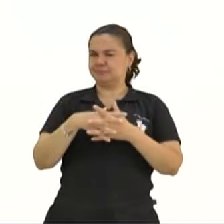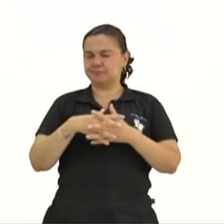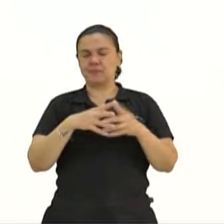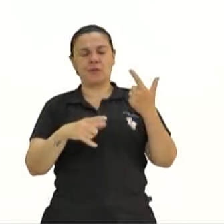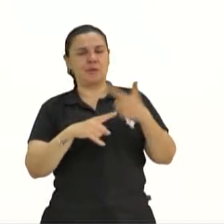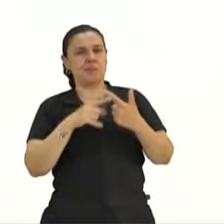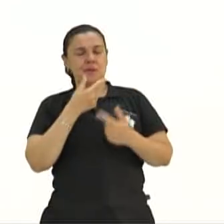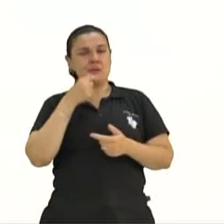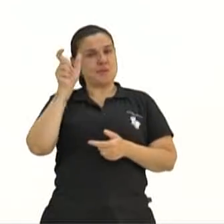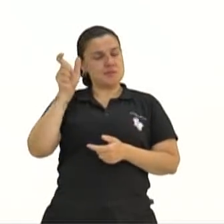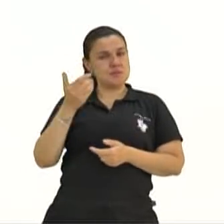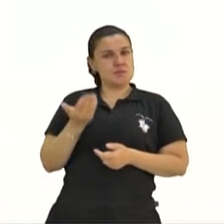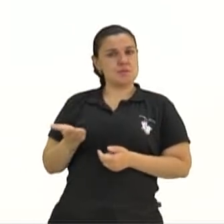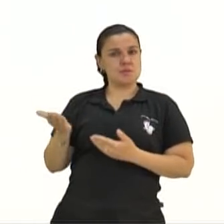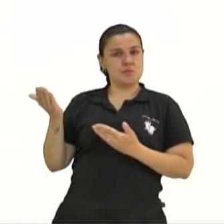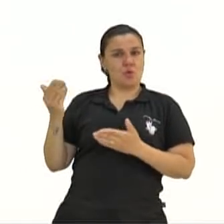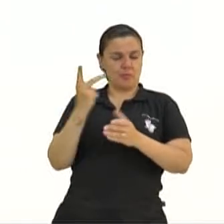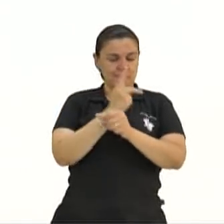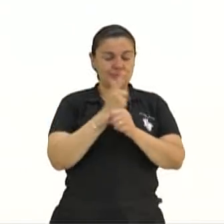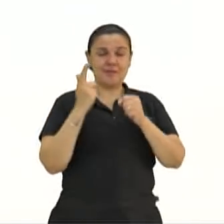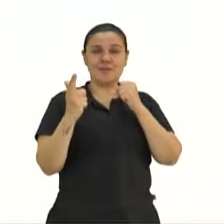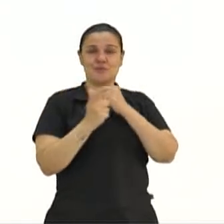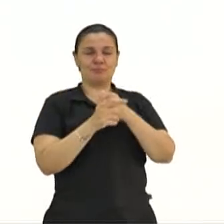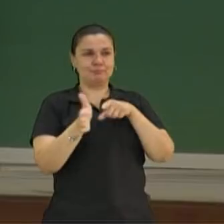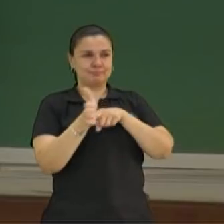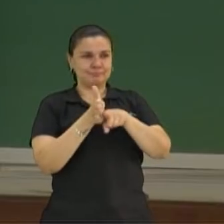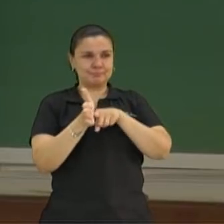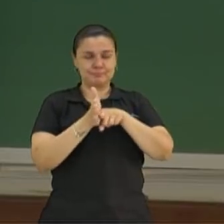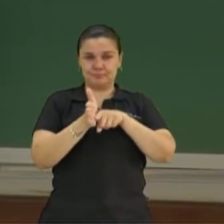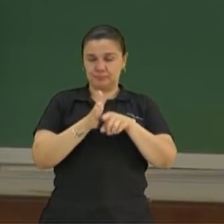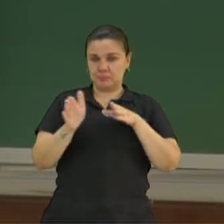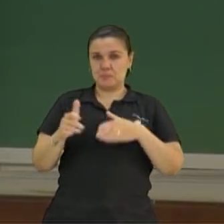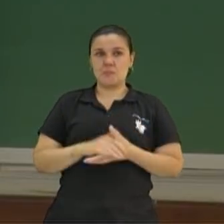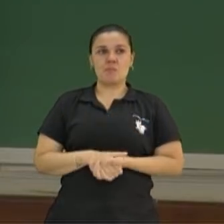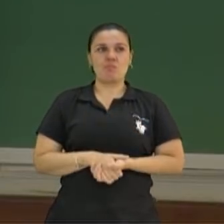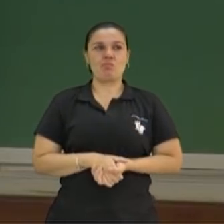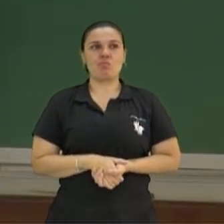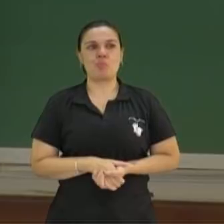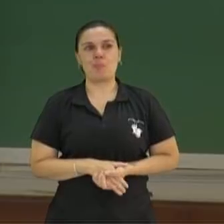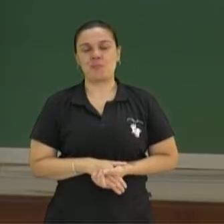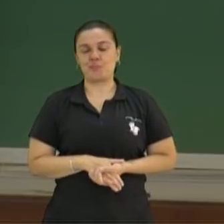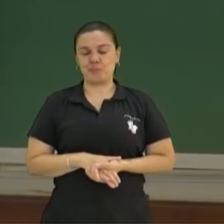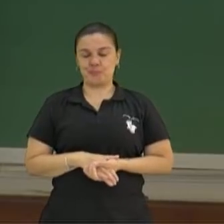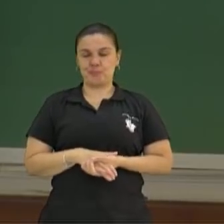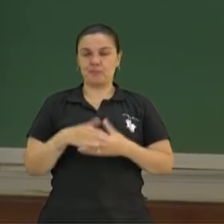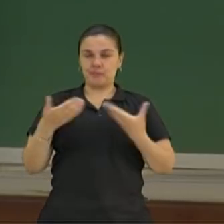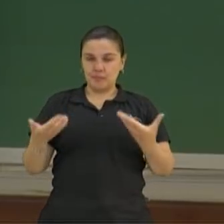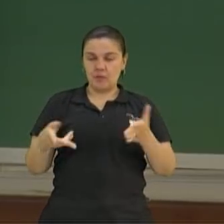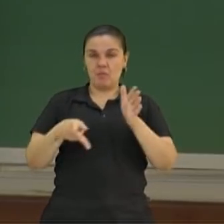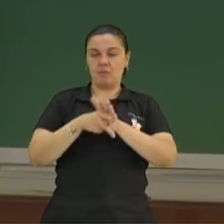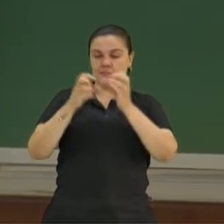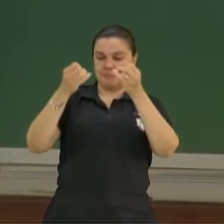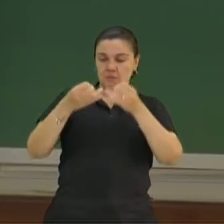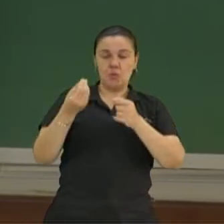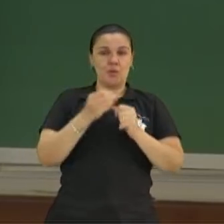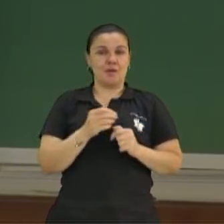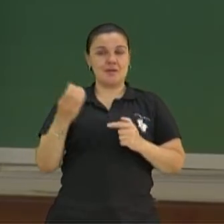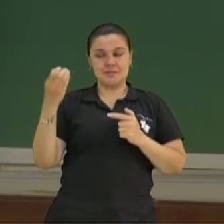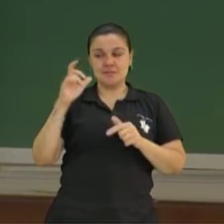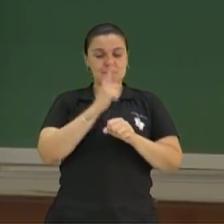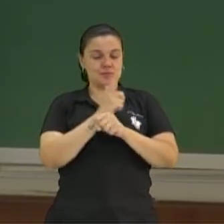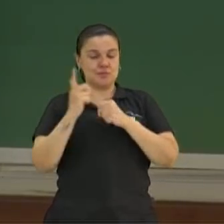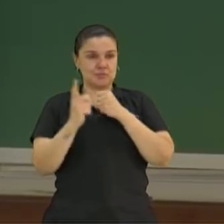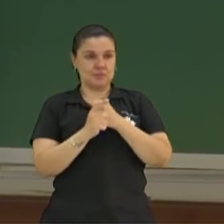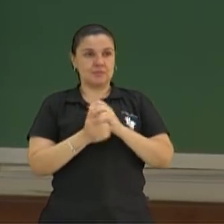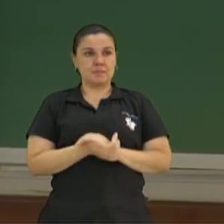Milton Santos, dentro da sua teoria, dentro da sua definição da ciência